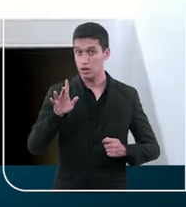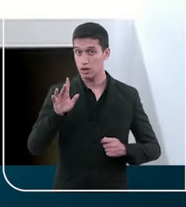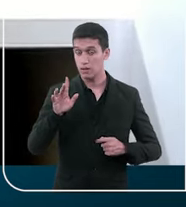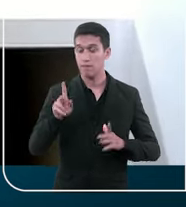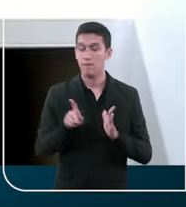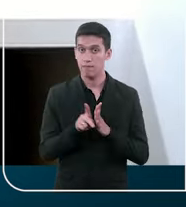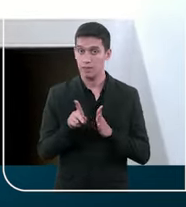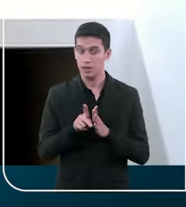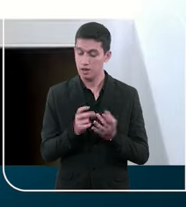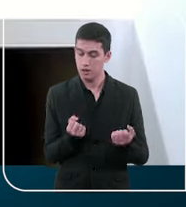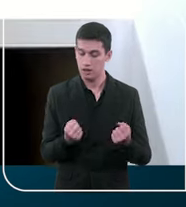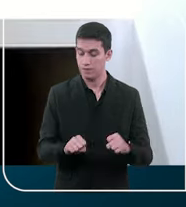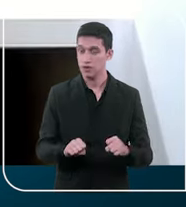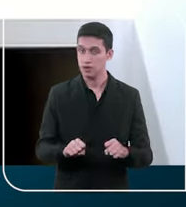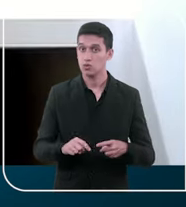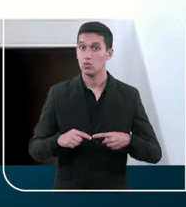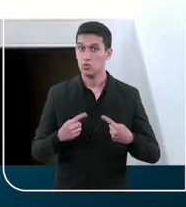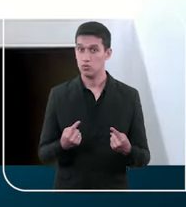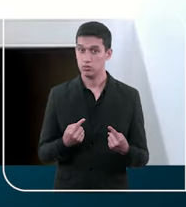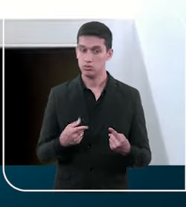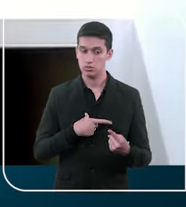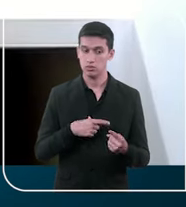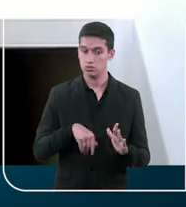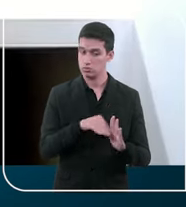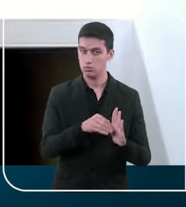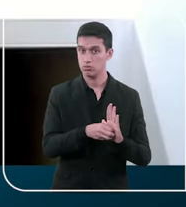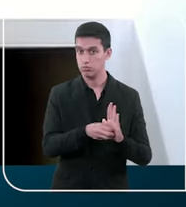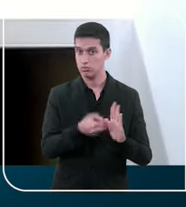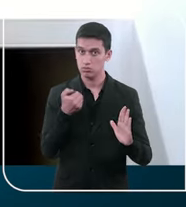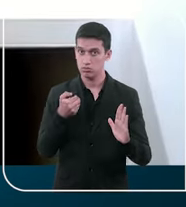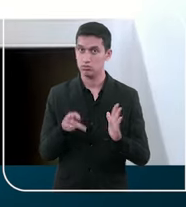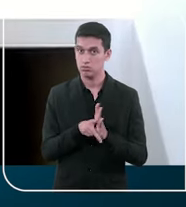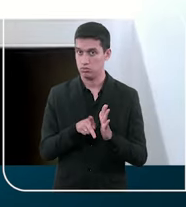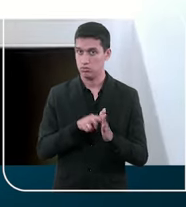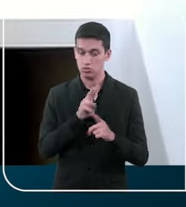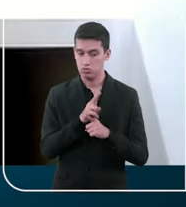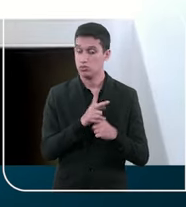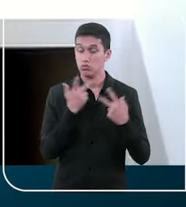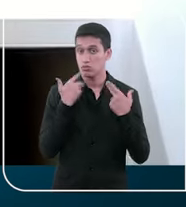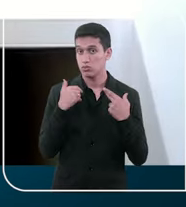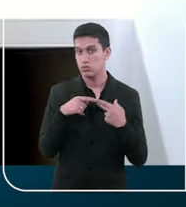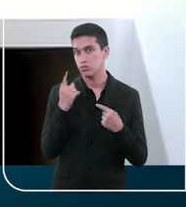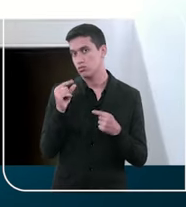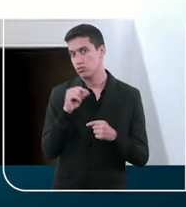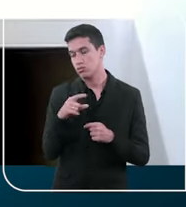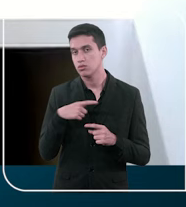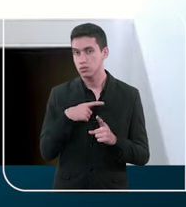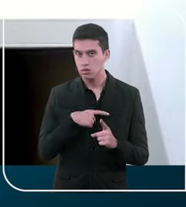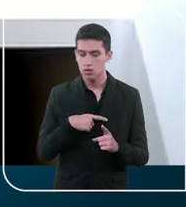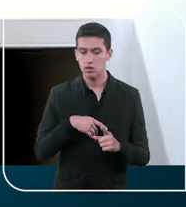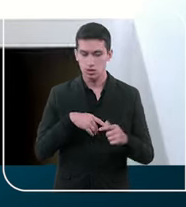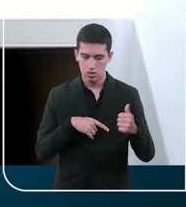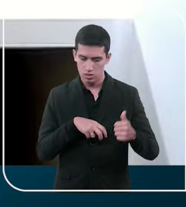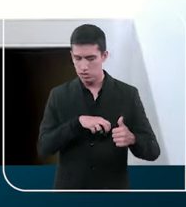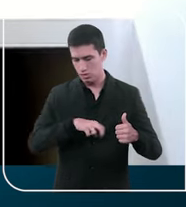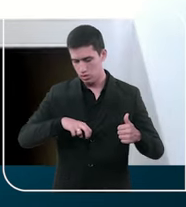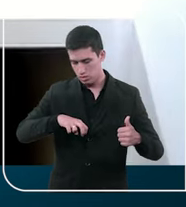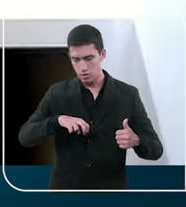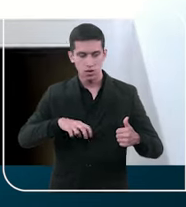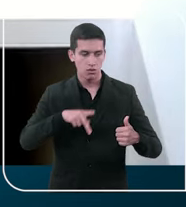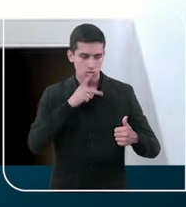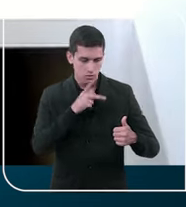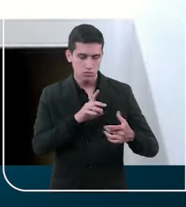possível somente para a defesa quando a absolvição se pautasse no quesito absolutório genérico, ou seja, no quesito o